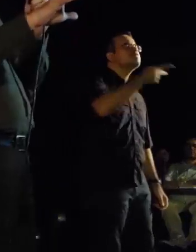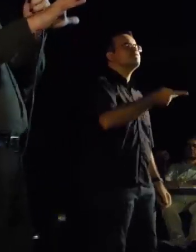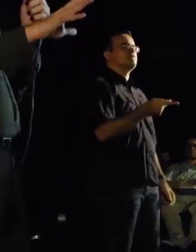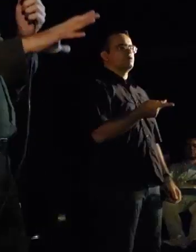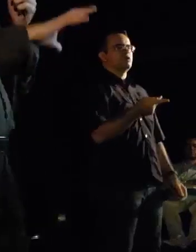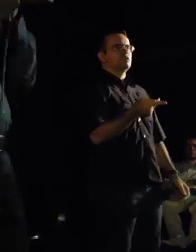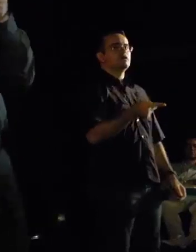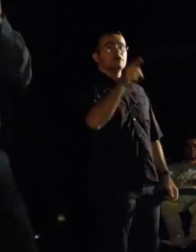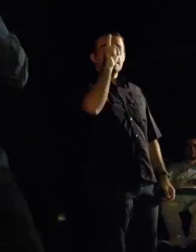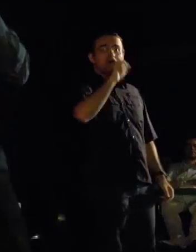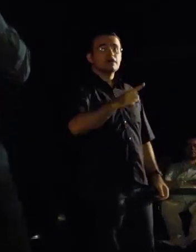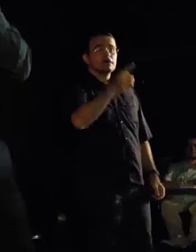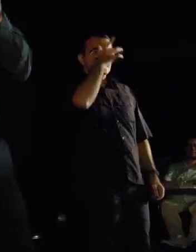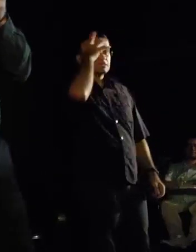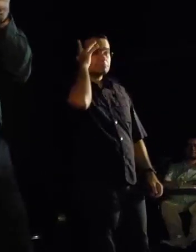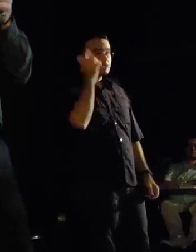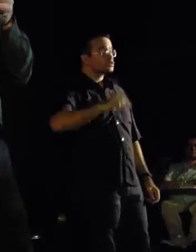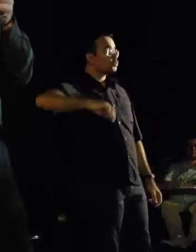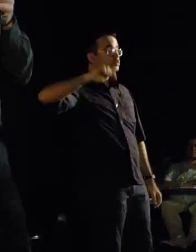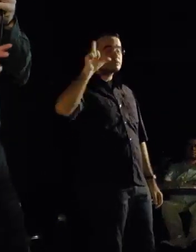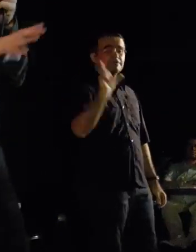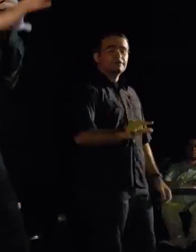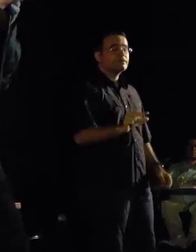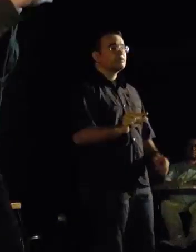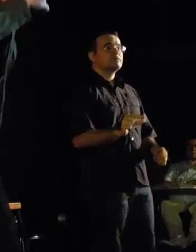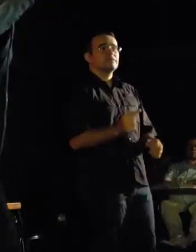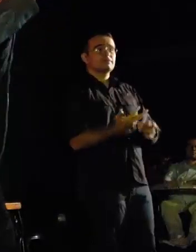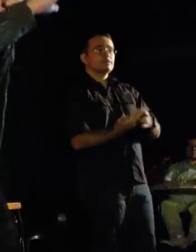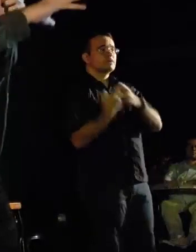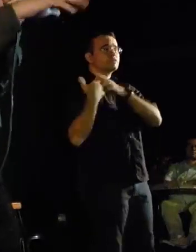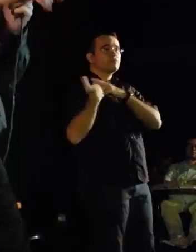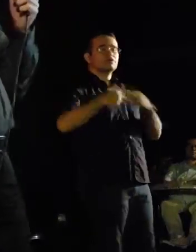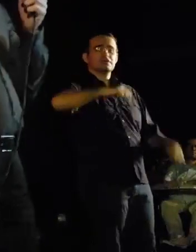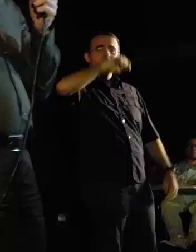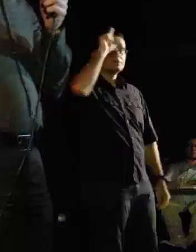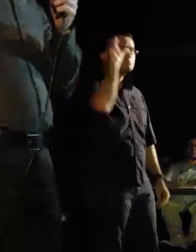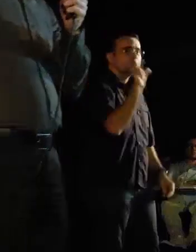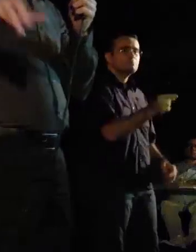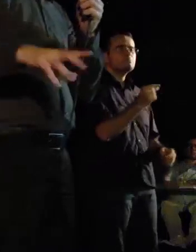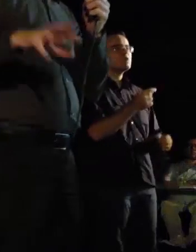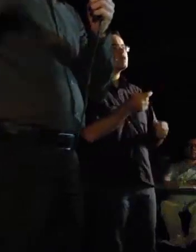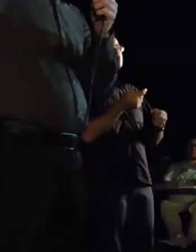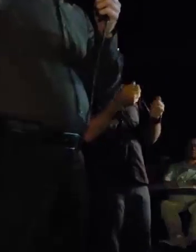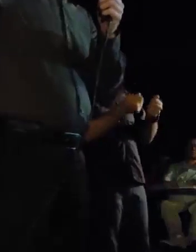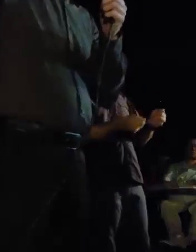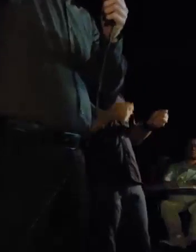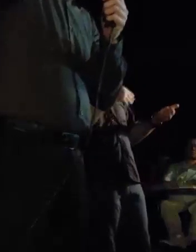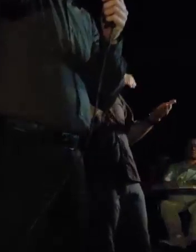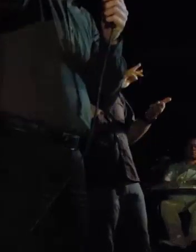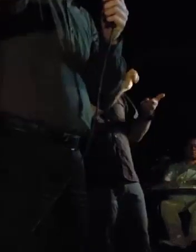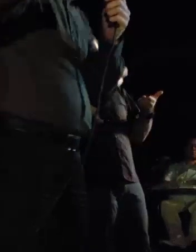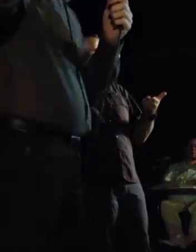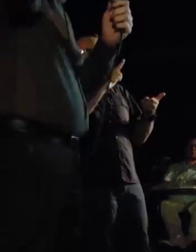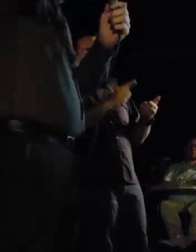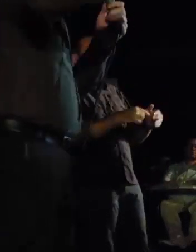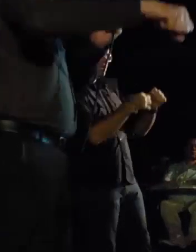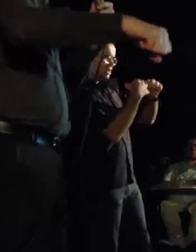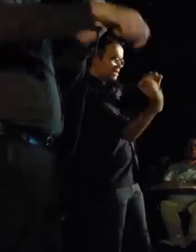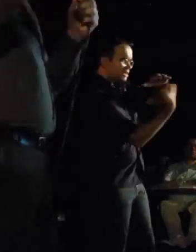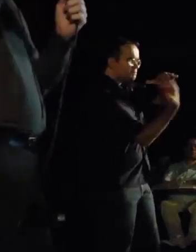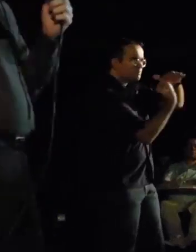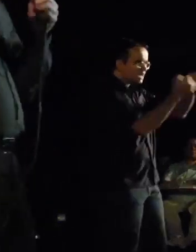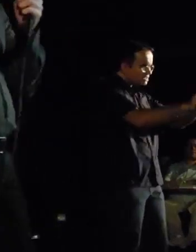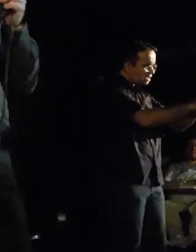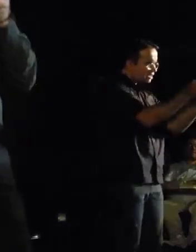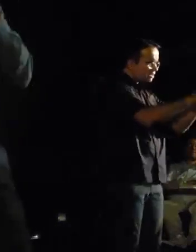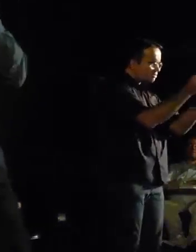austeros os que falam em austeridade. São aqueles que, sim, quando quebram as empresas deles, eles vão lá e tomam de assalto,